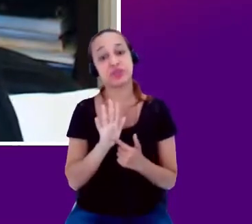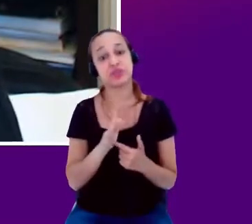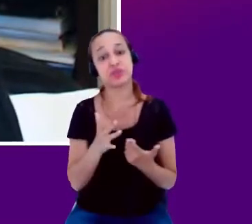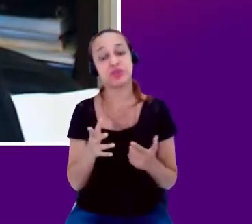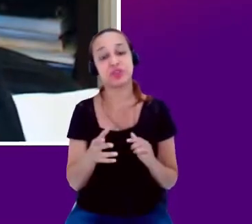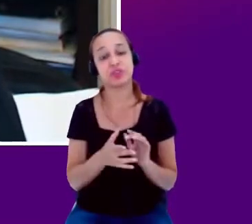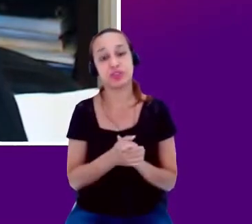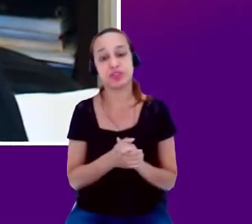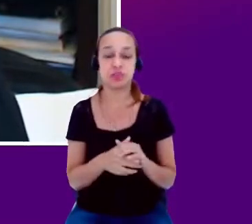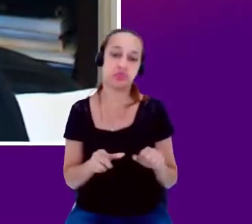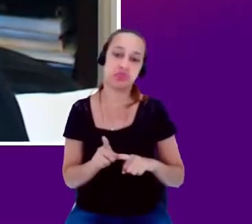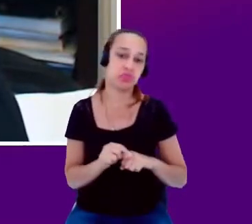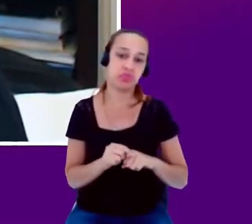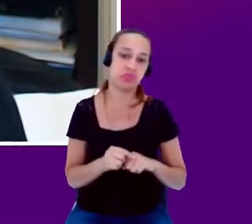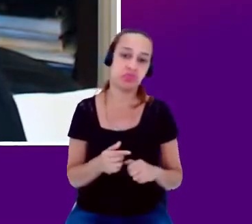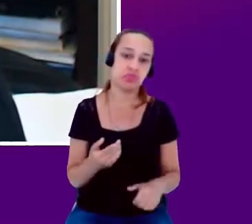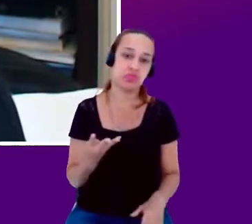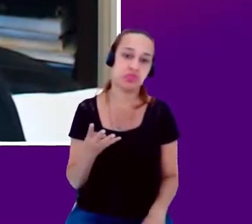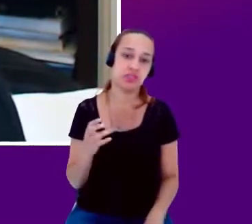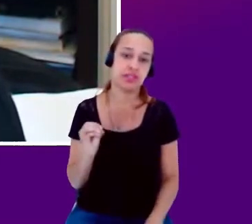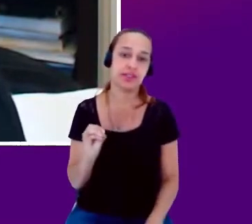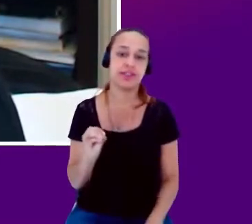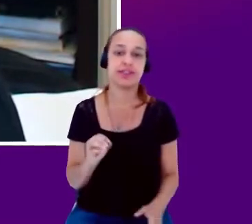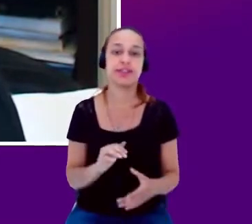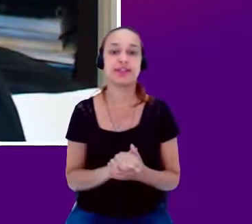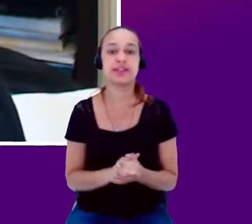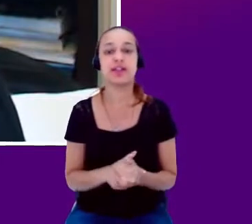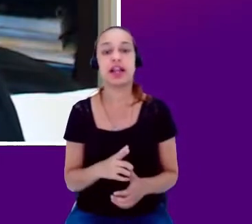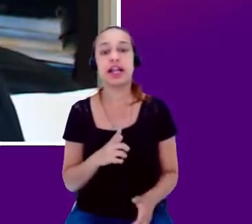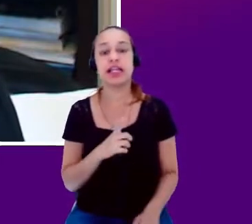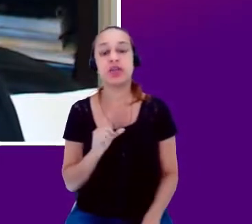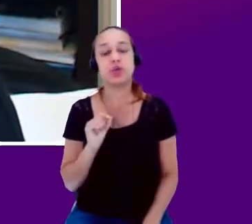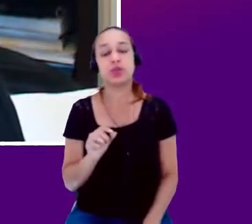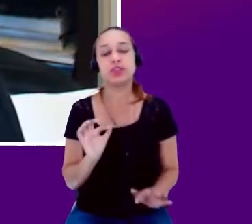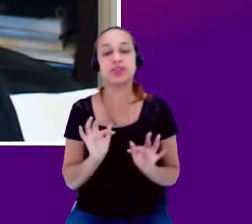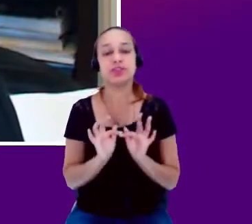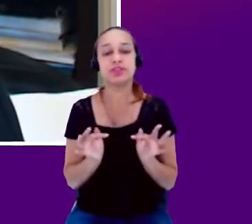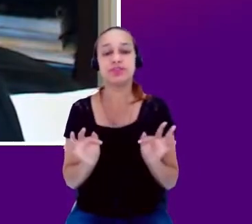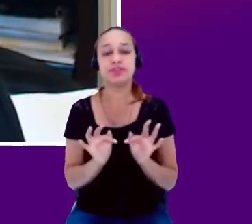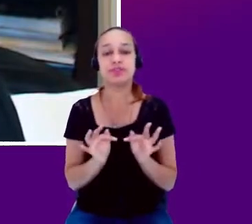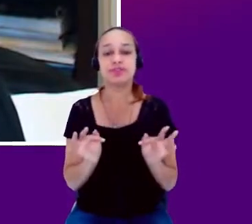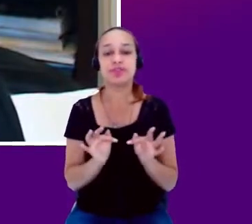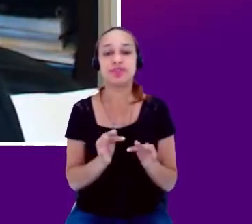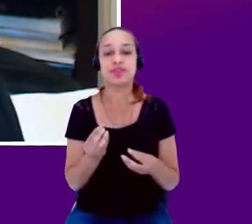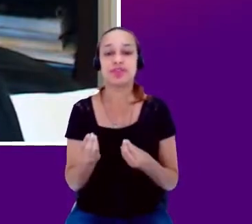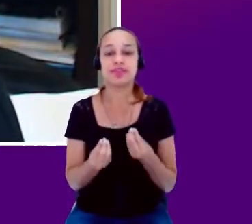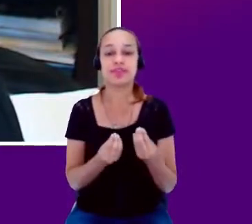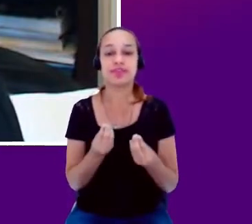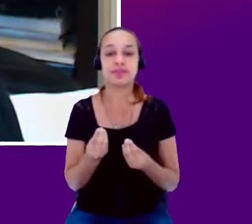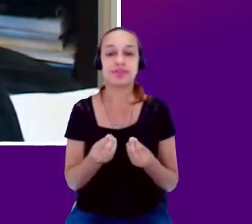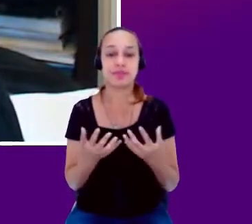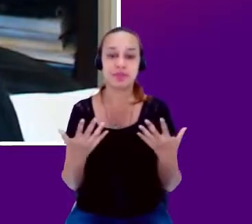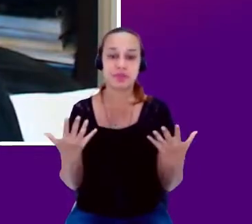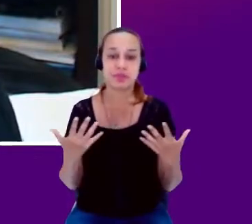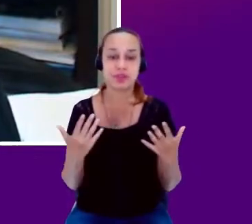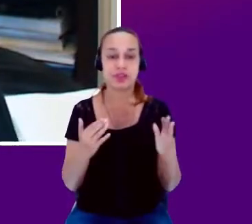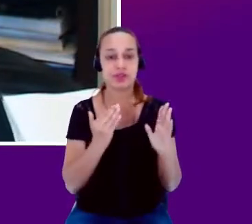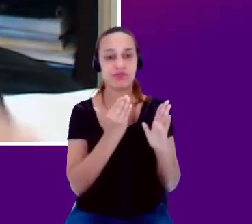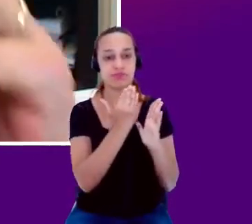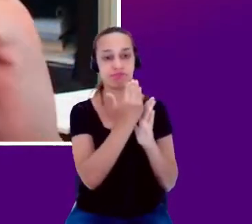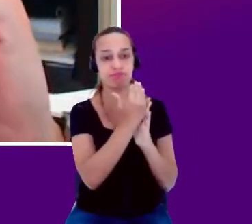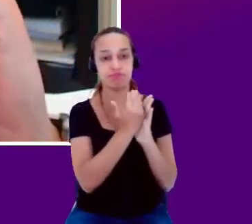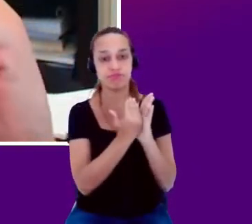de mencionar, ele trata com bastante detalhe a maneira como programas